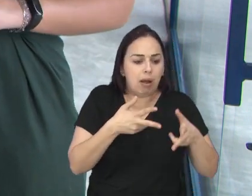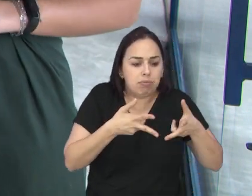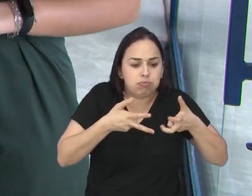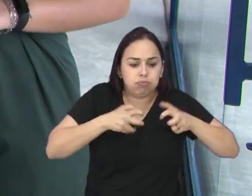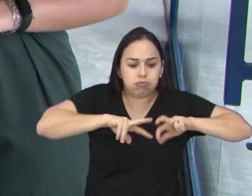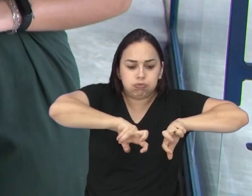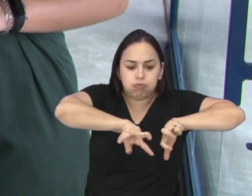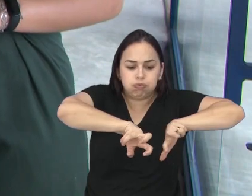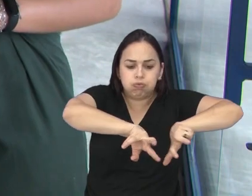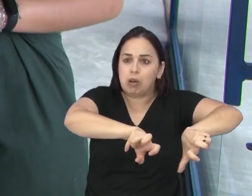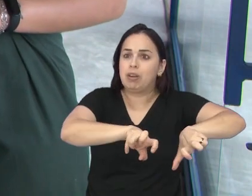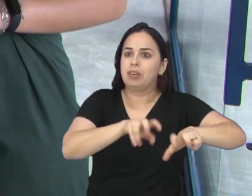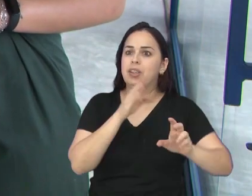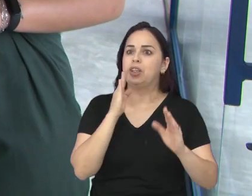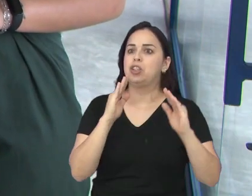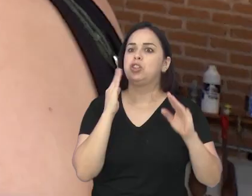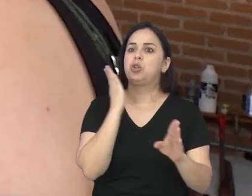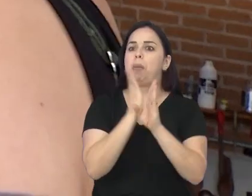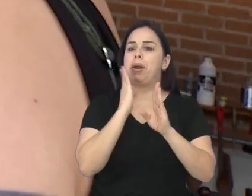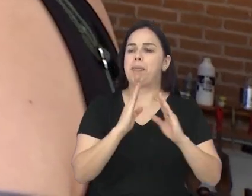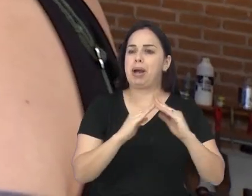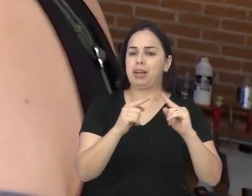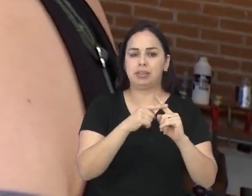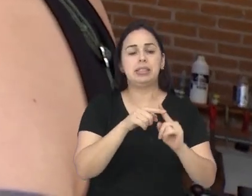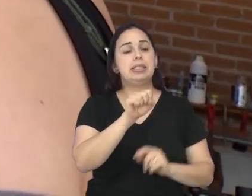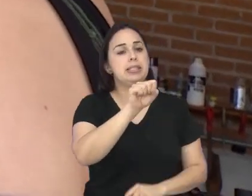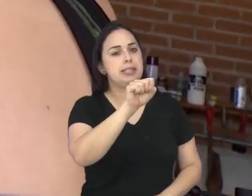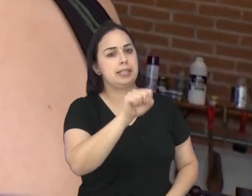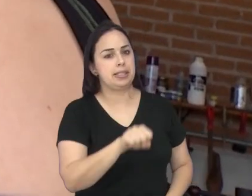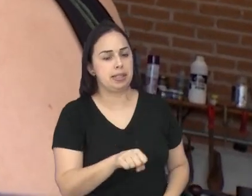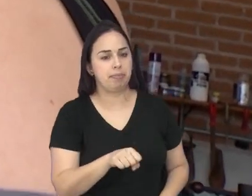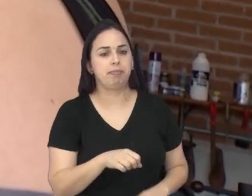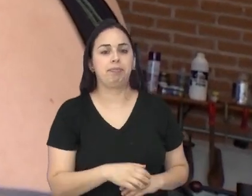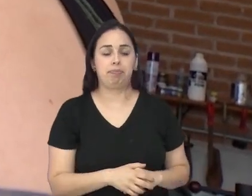foi? Foi. Logo que a gente